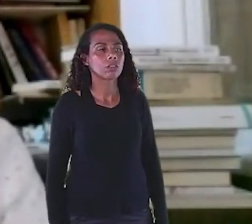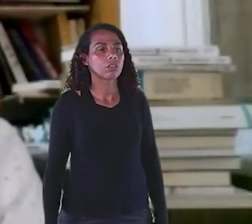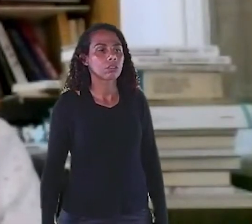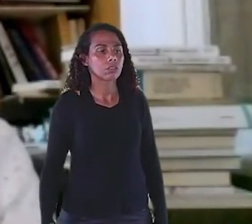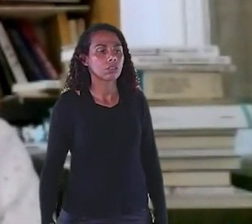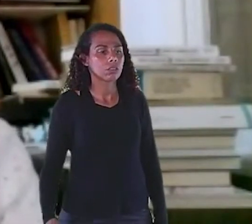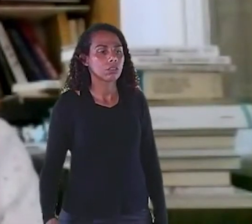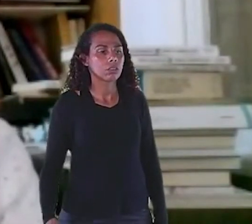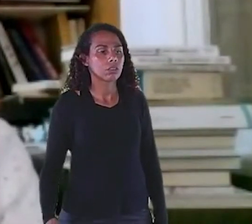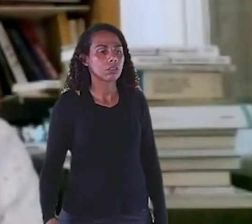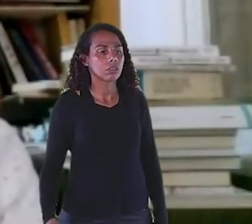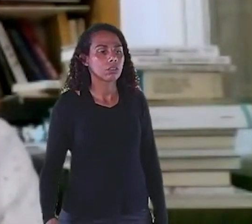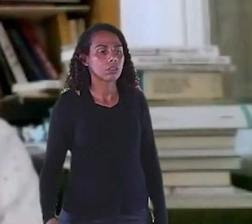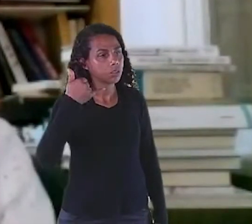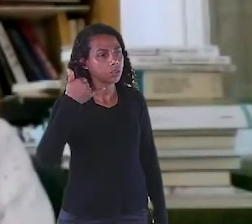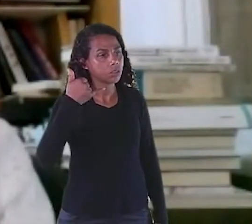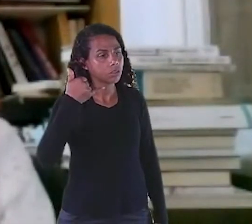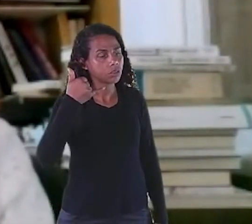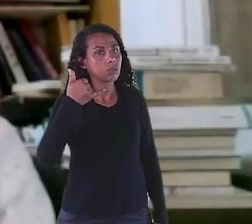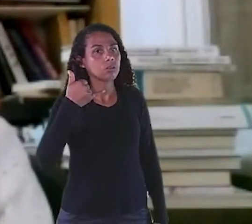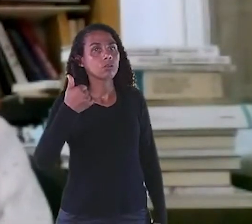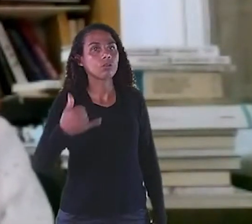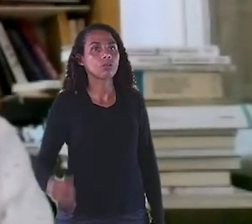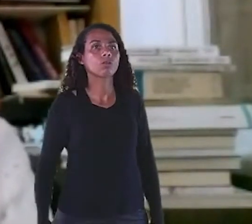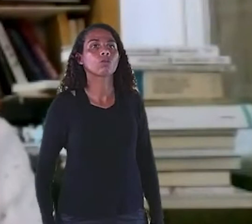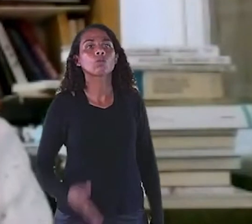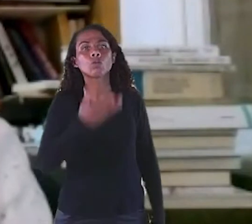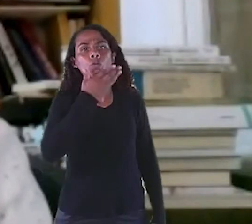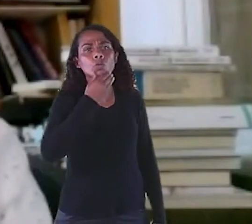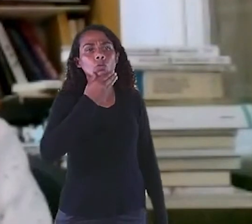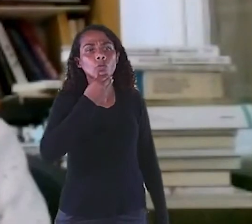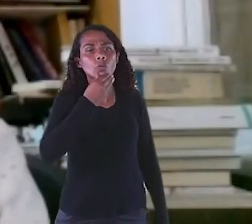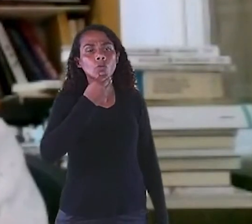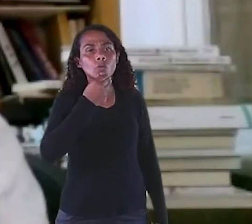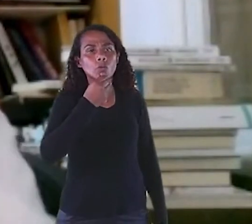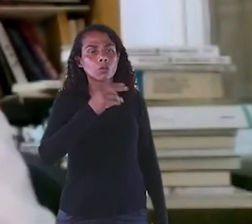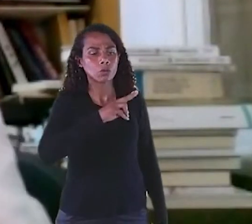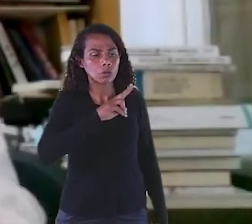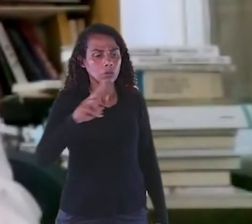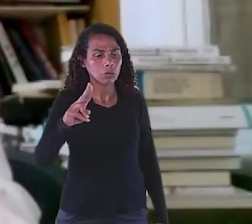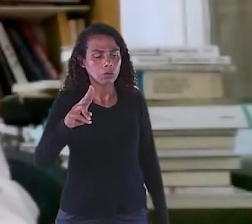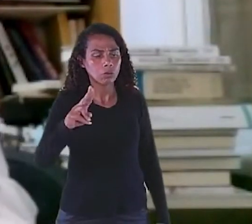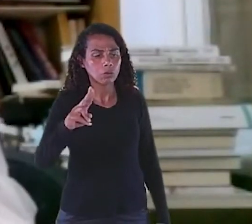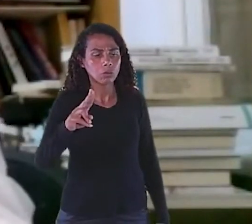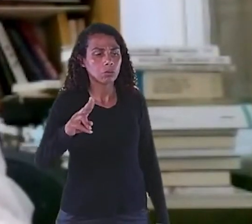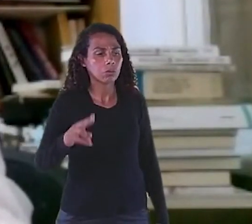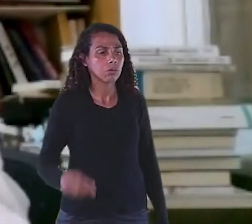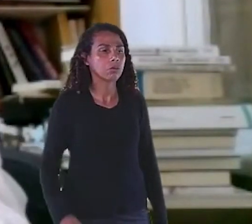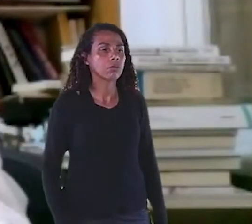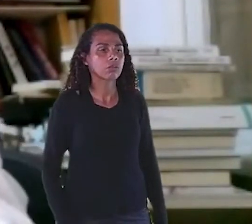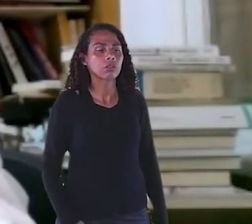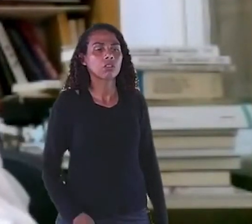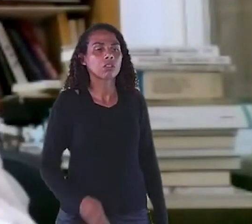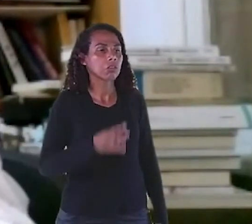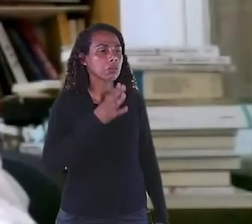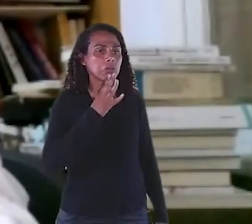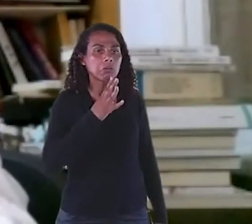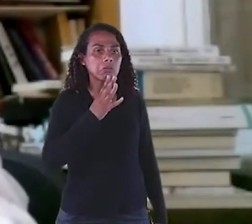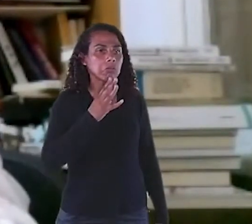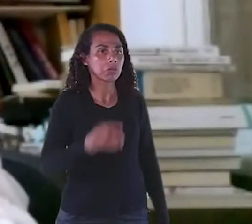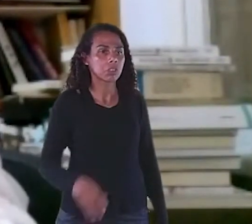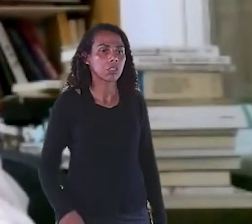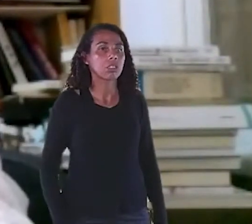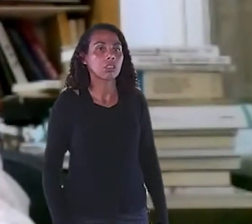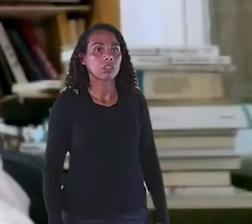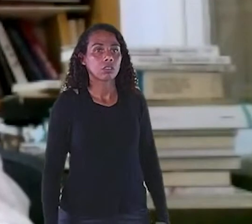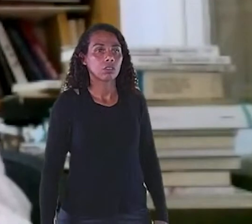fala, aqui eu sou fulano de tal, você não me conhece, mas eu sou dono aqui de uma livraria, e eu